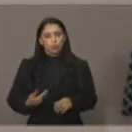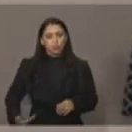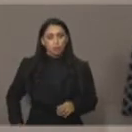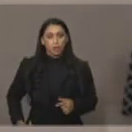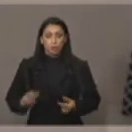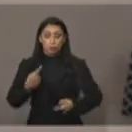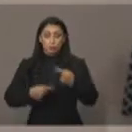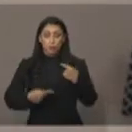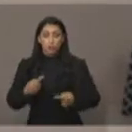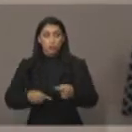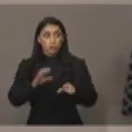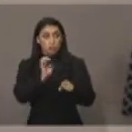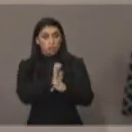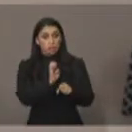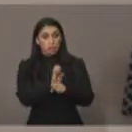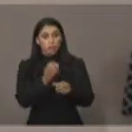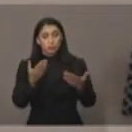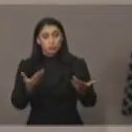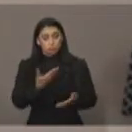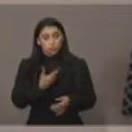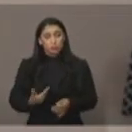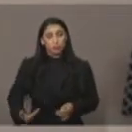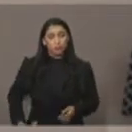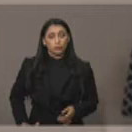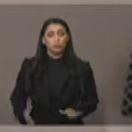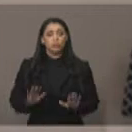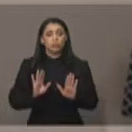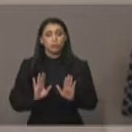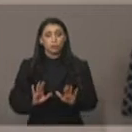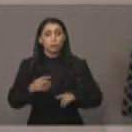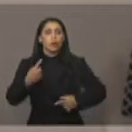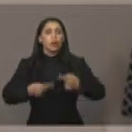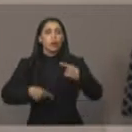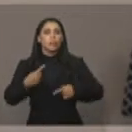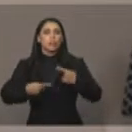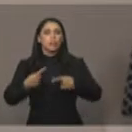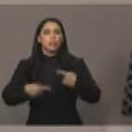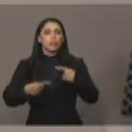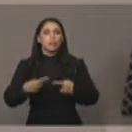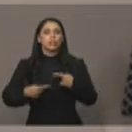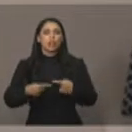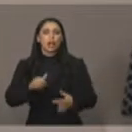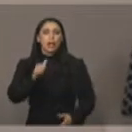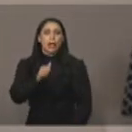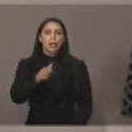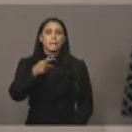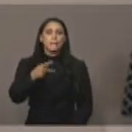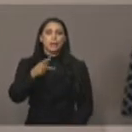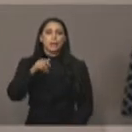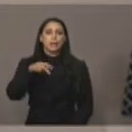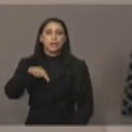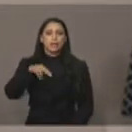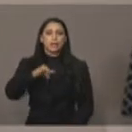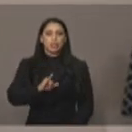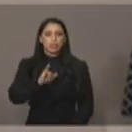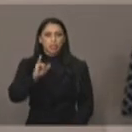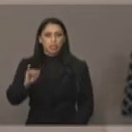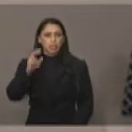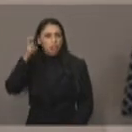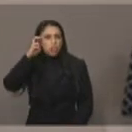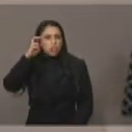Estado. Tais atividades são desenvolvidas de acordo com a Política Nacional de Inteligência, a PNI, e com a Estratégia Nacional de